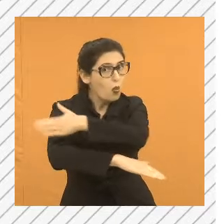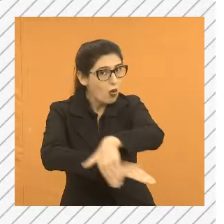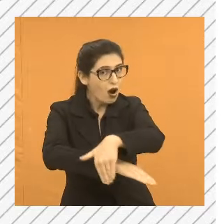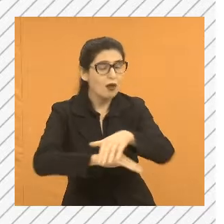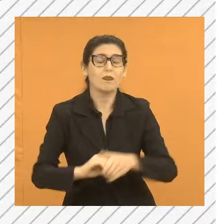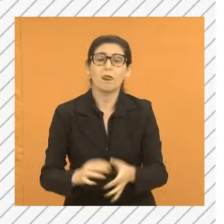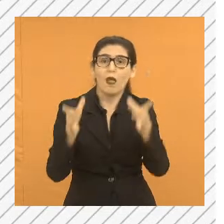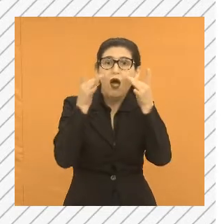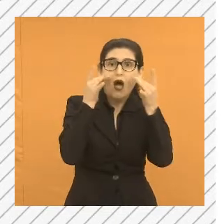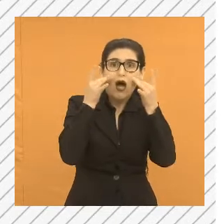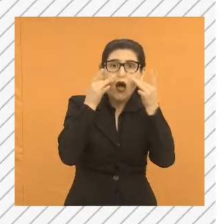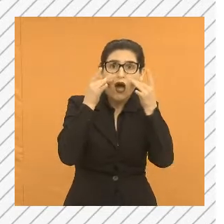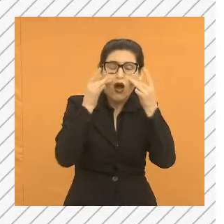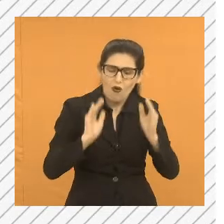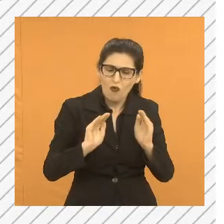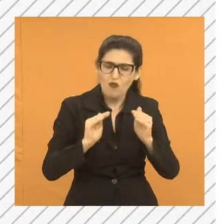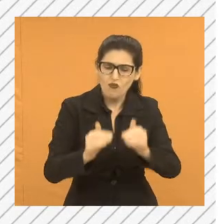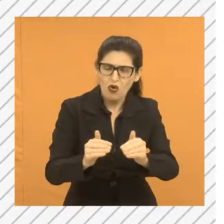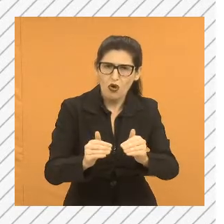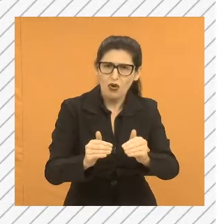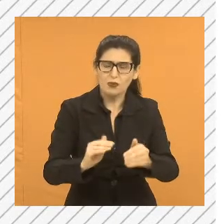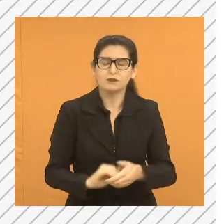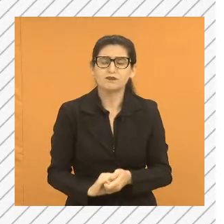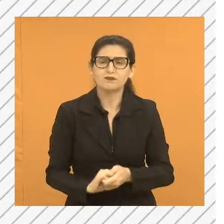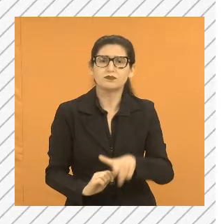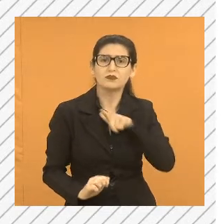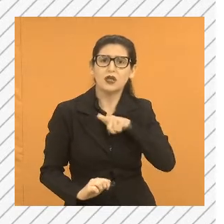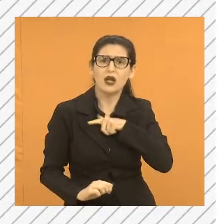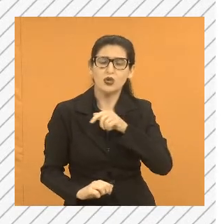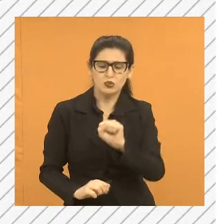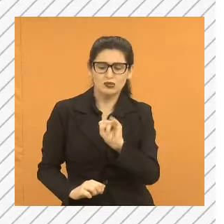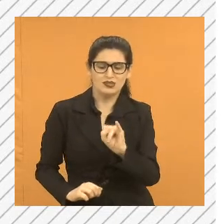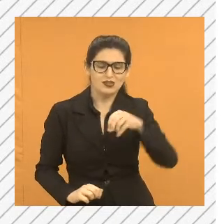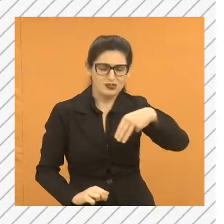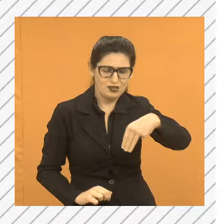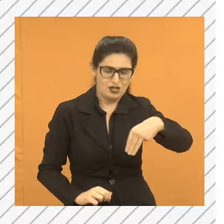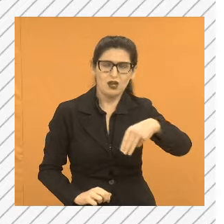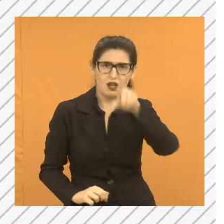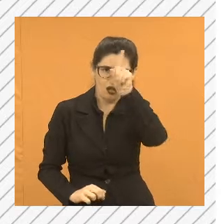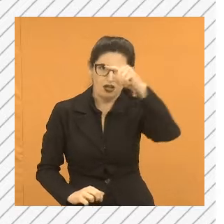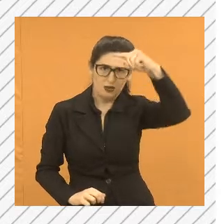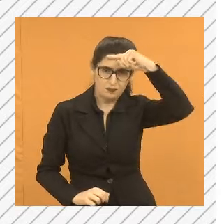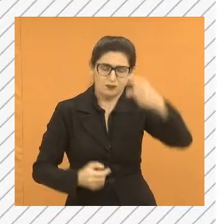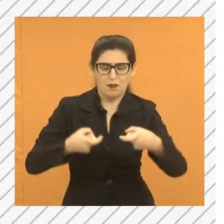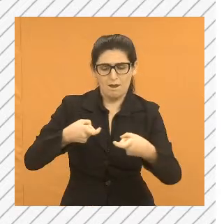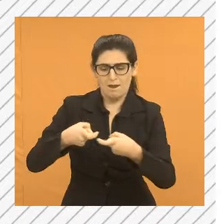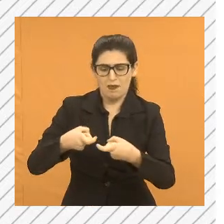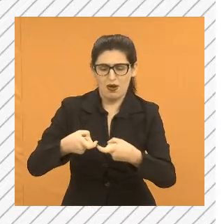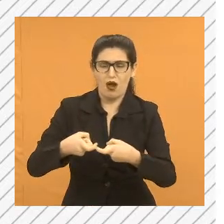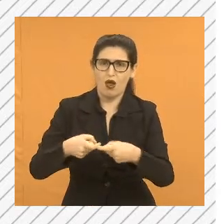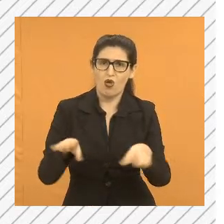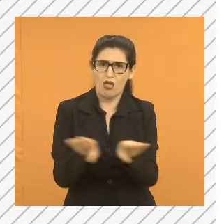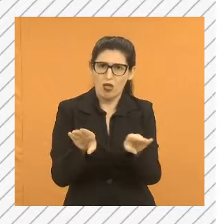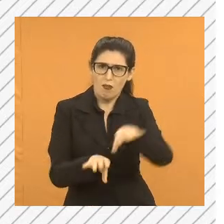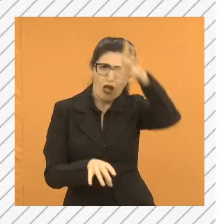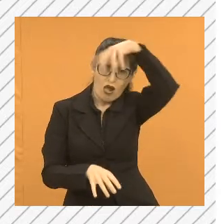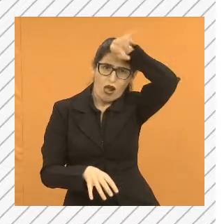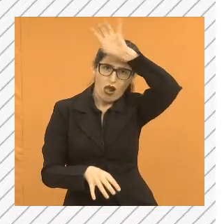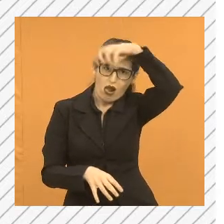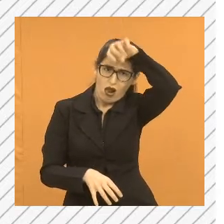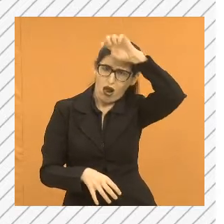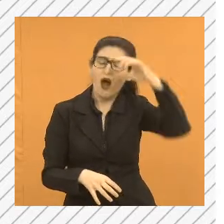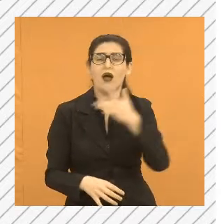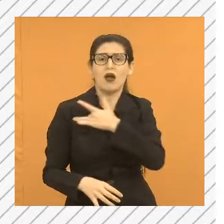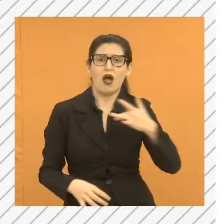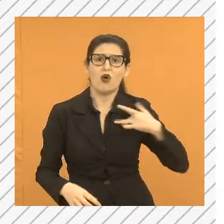atenção especializada. Nós temos o SIM, que são as especialidades médicas e ambulatório de saúde